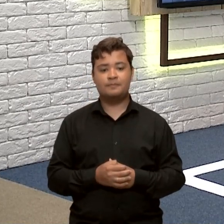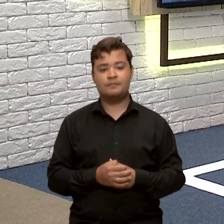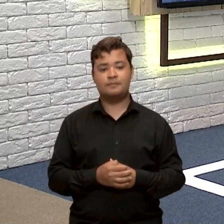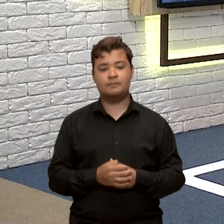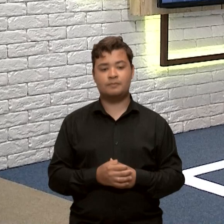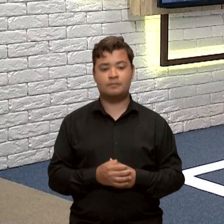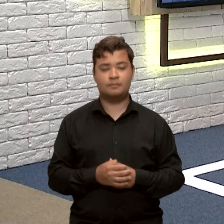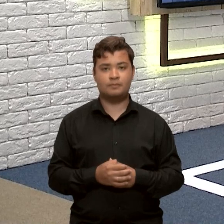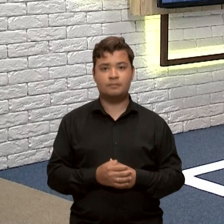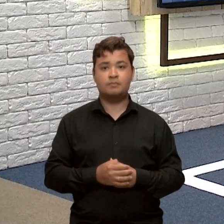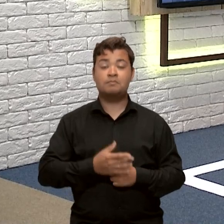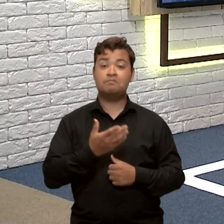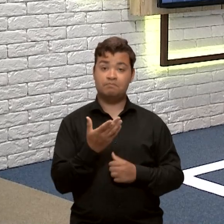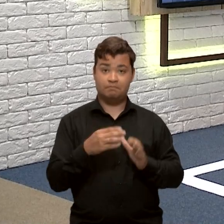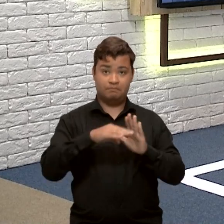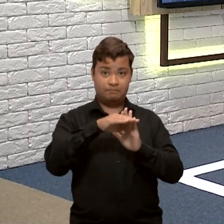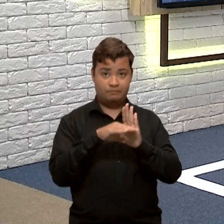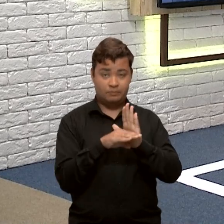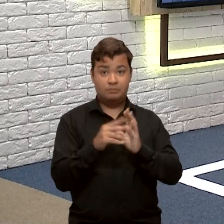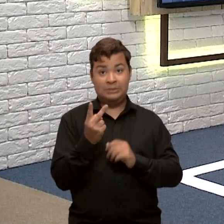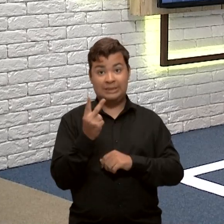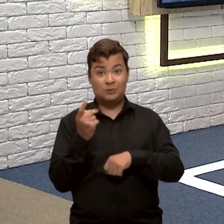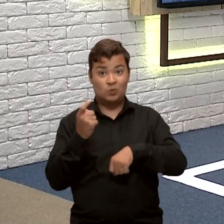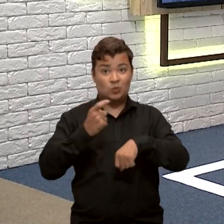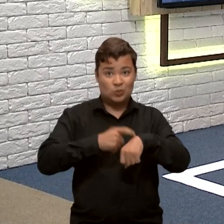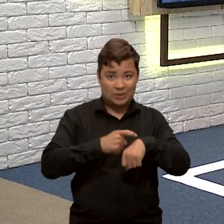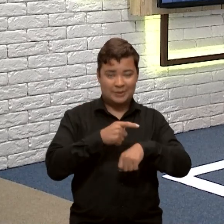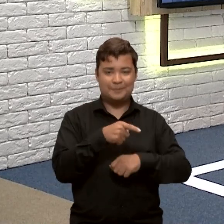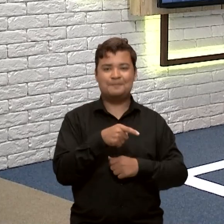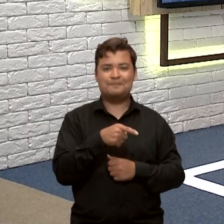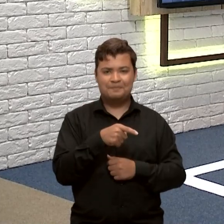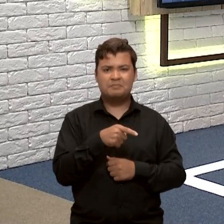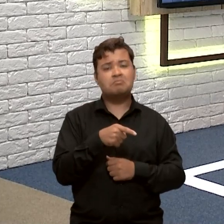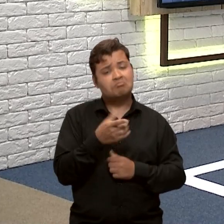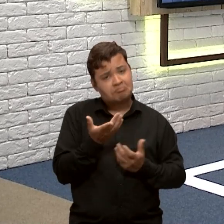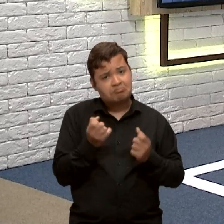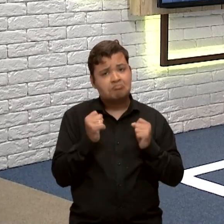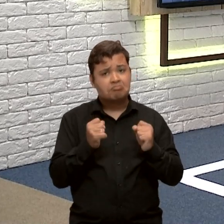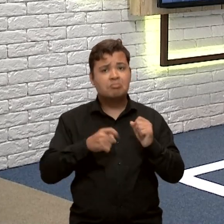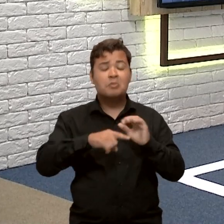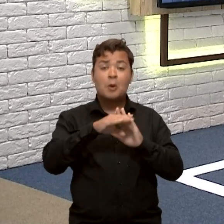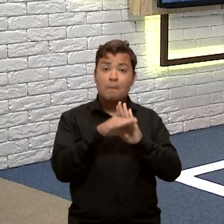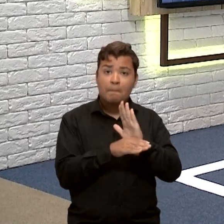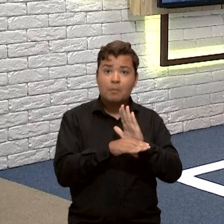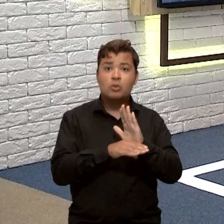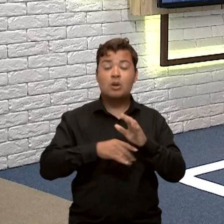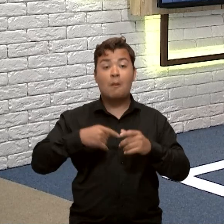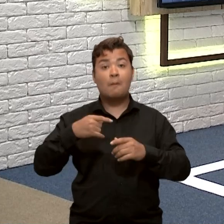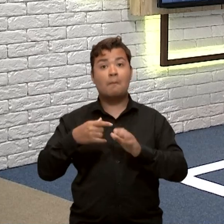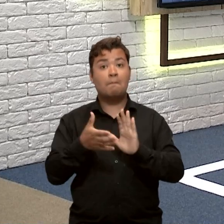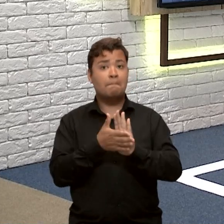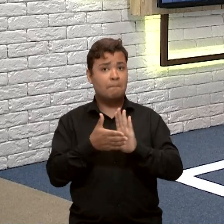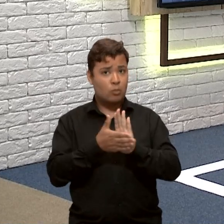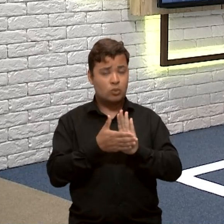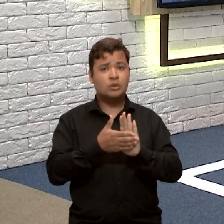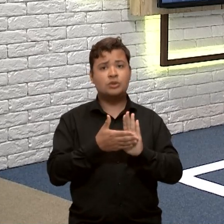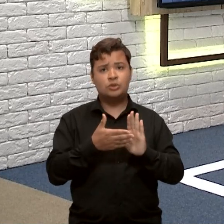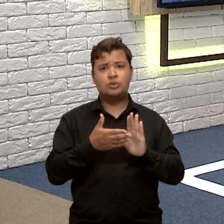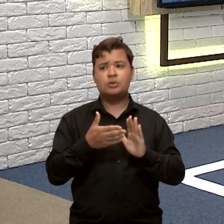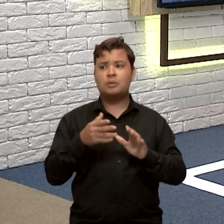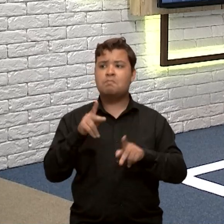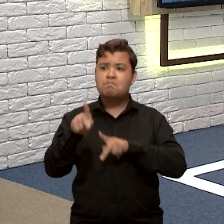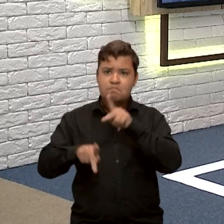O programa Segundo Tempo é talvez um dos programas de política pública mais longeva que temos no